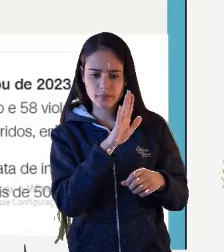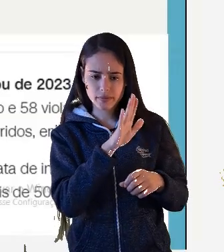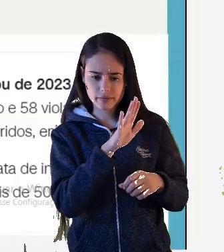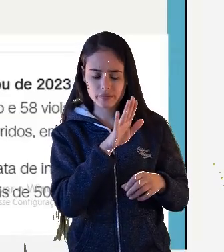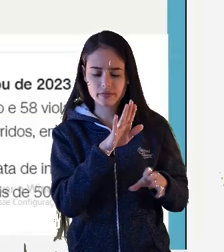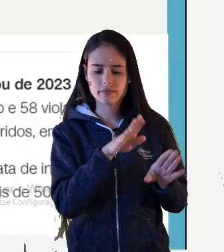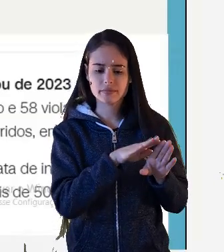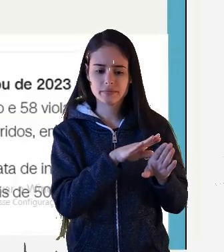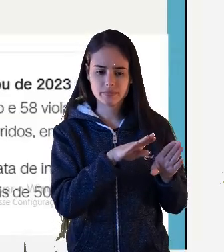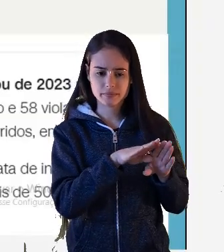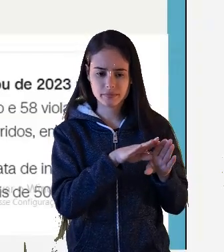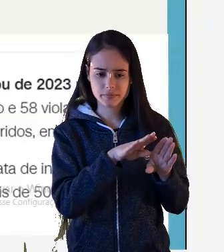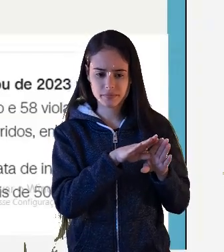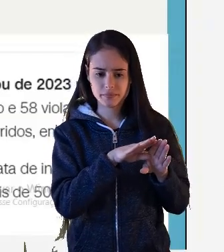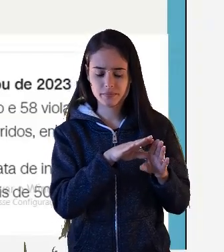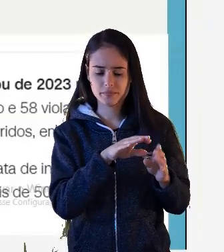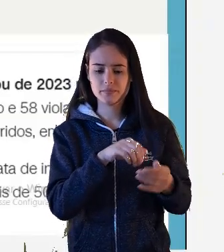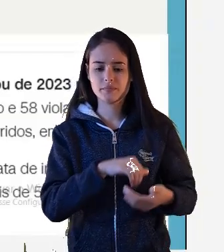né?